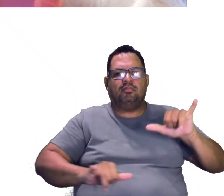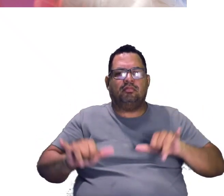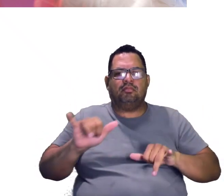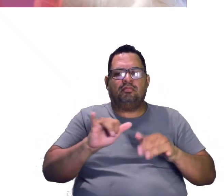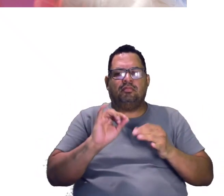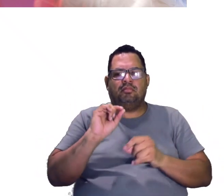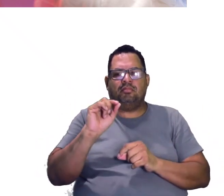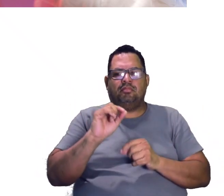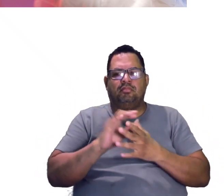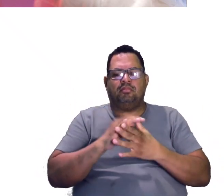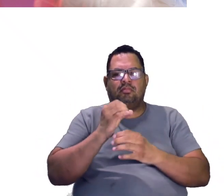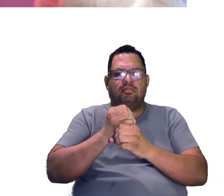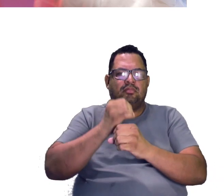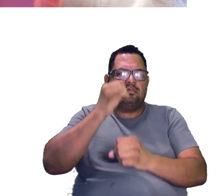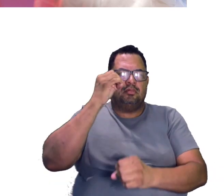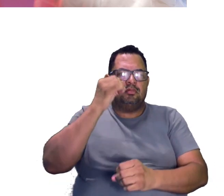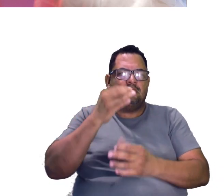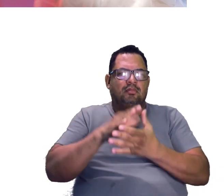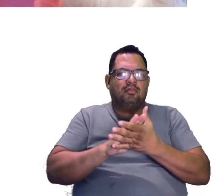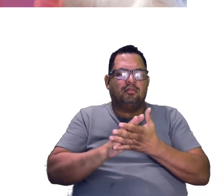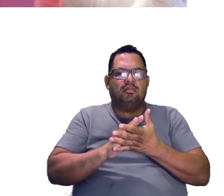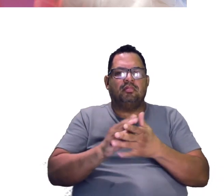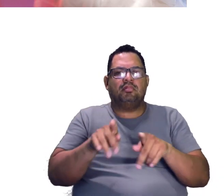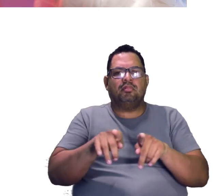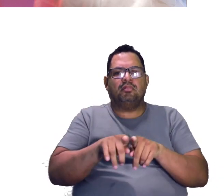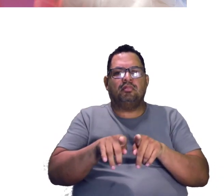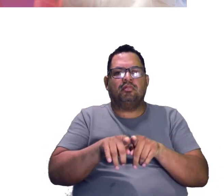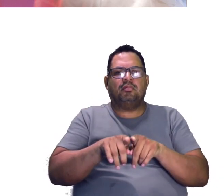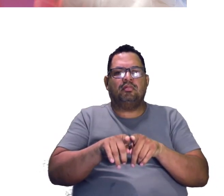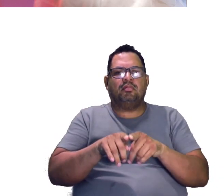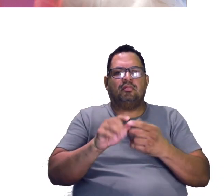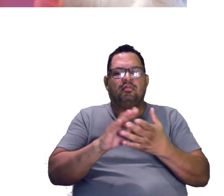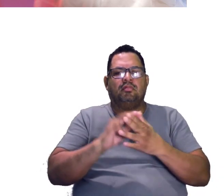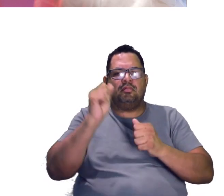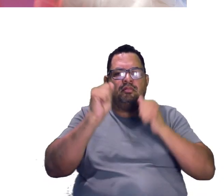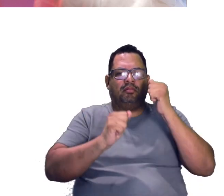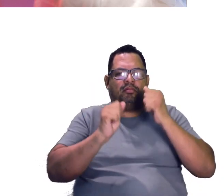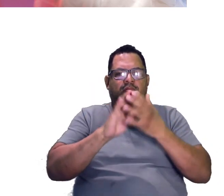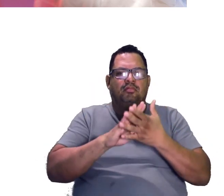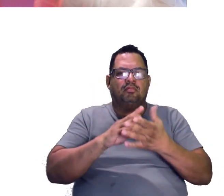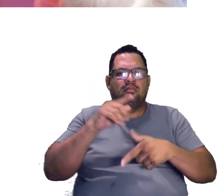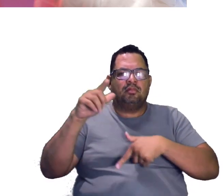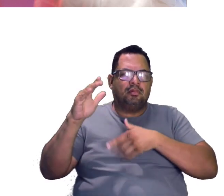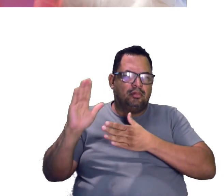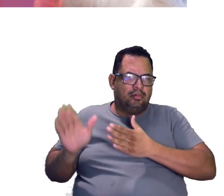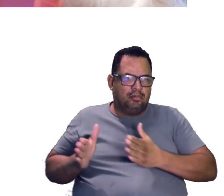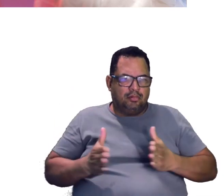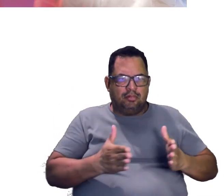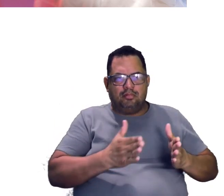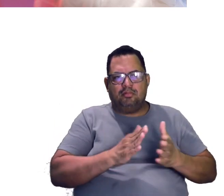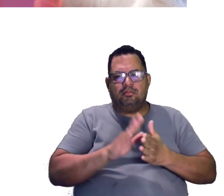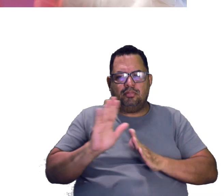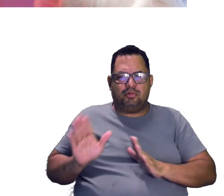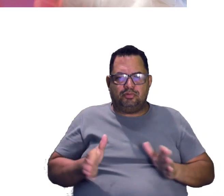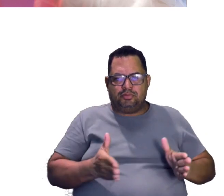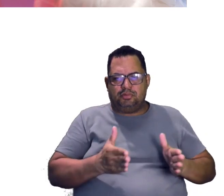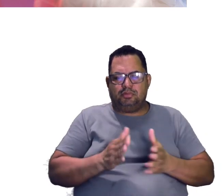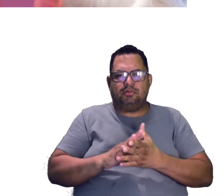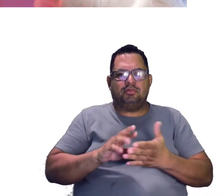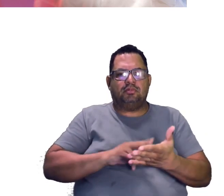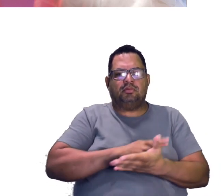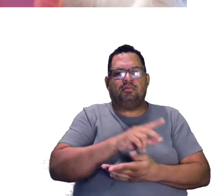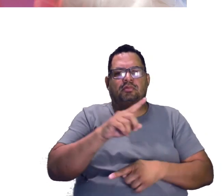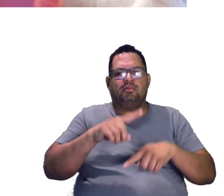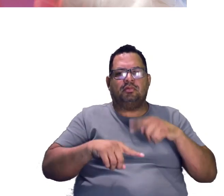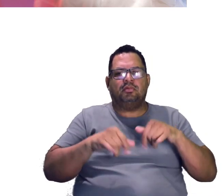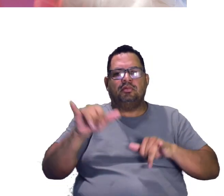seria, no caso, engenheiro químico ou químico industrial. Aqui engloba a produção de ampla variedade de produtos químicos,